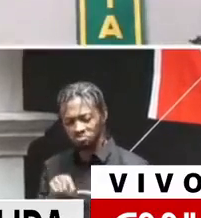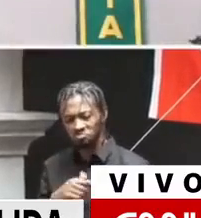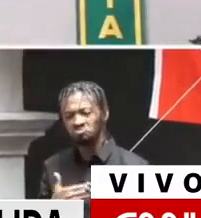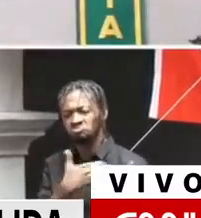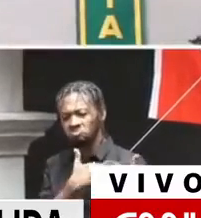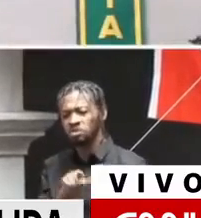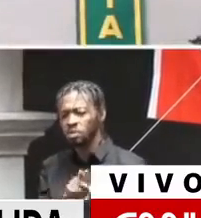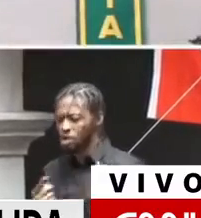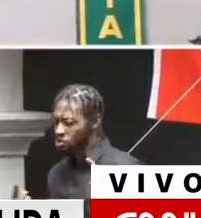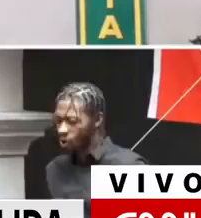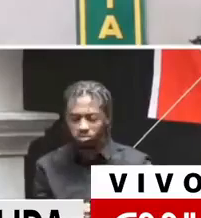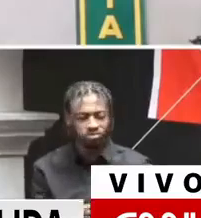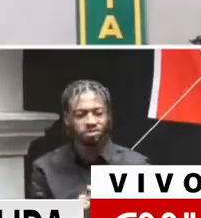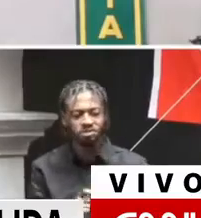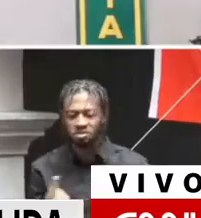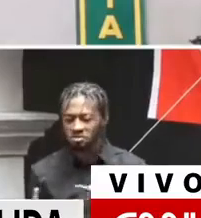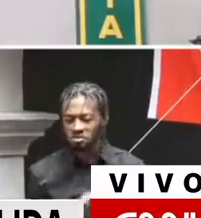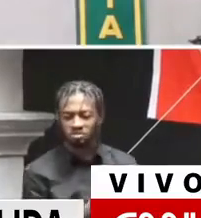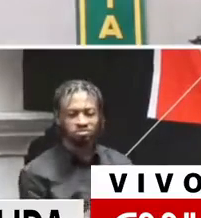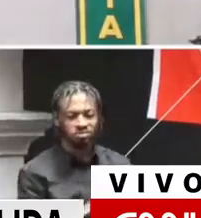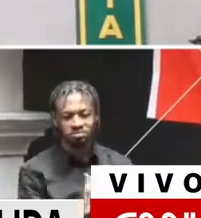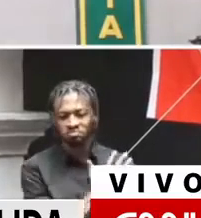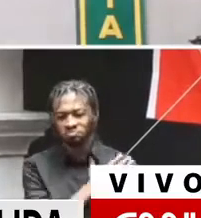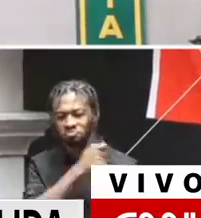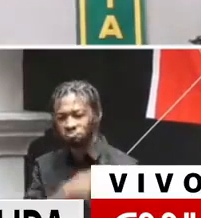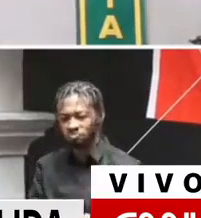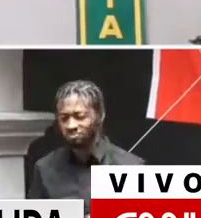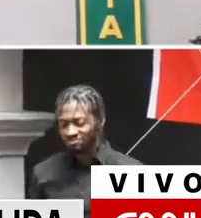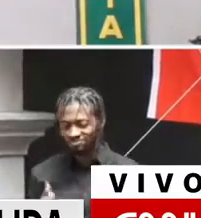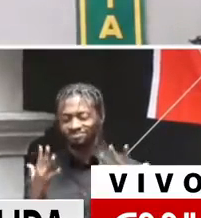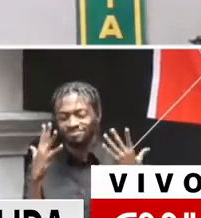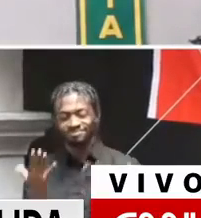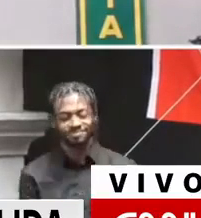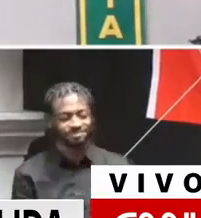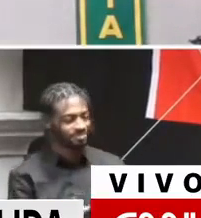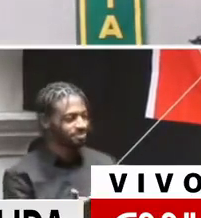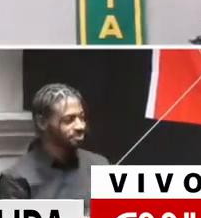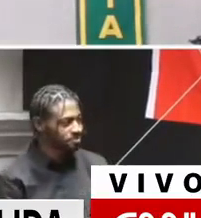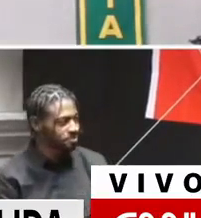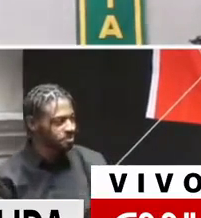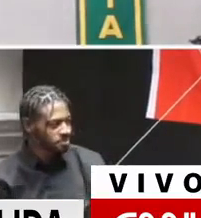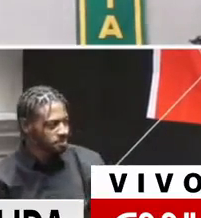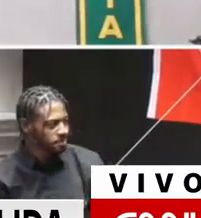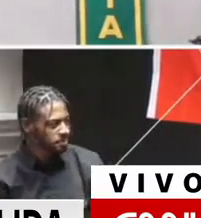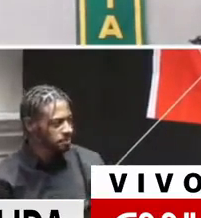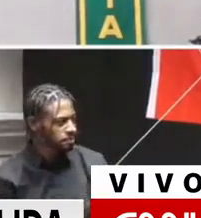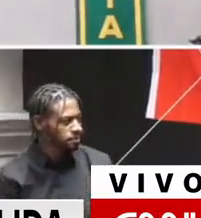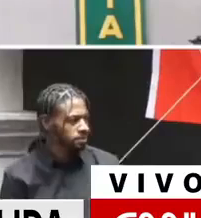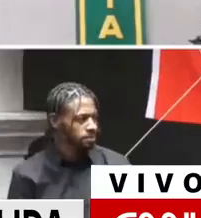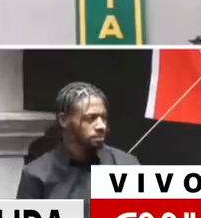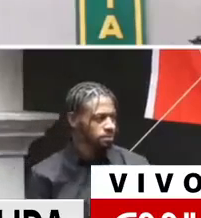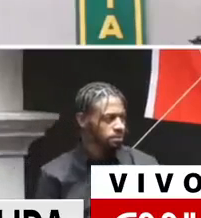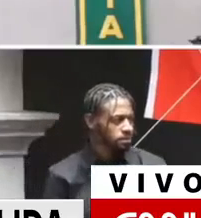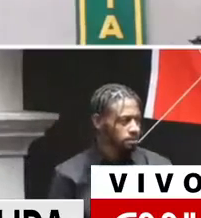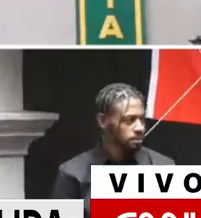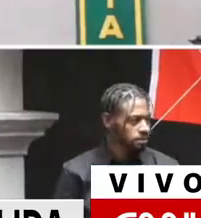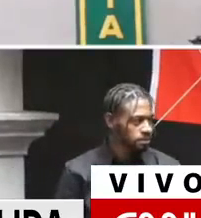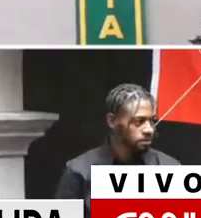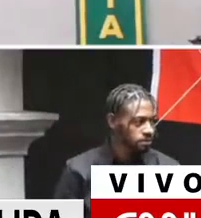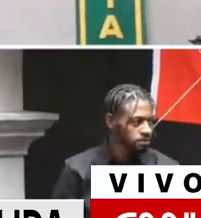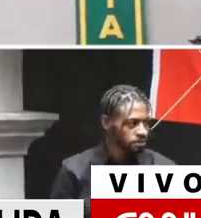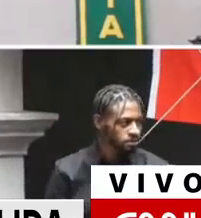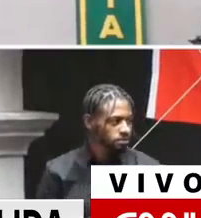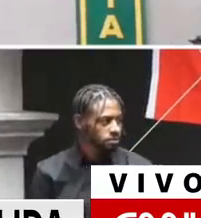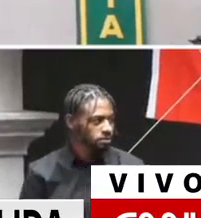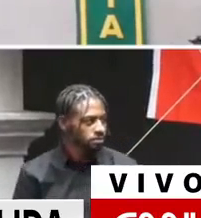Roberta Estrela Dalva. E agora começa então de fato a leitura da carta. É isso? É, daqui a pouquinho vai começar a leitura da